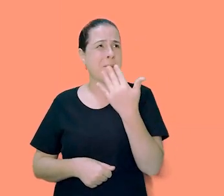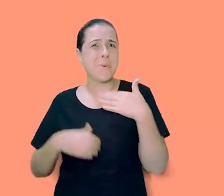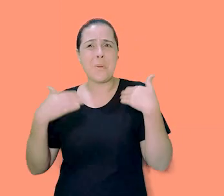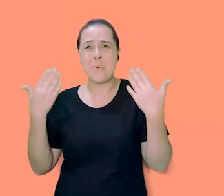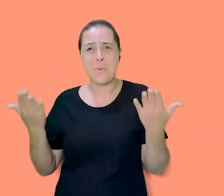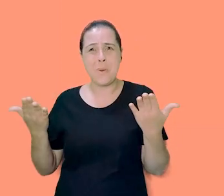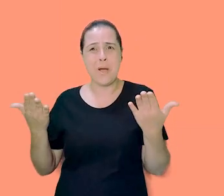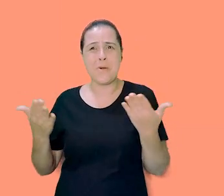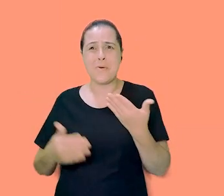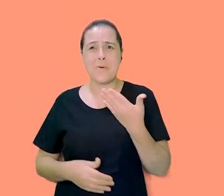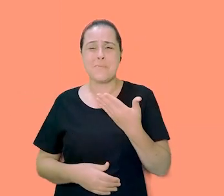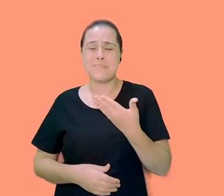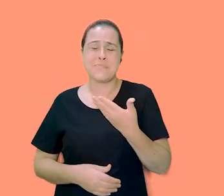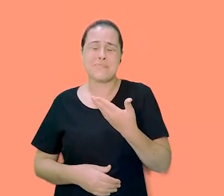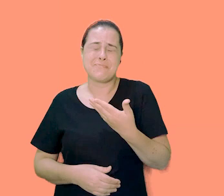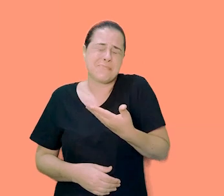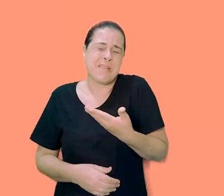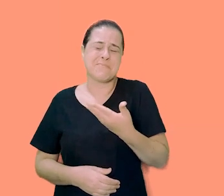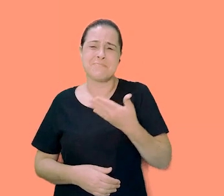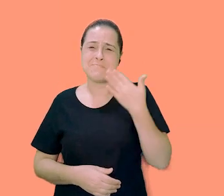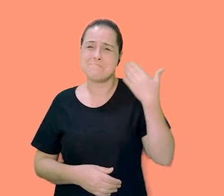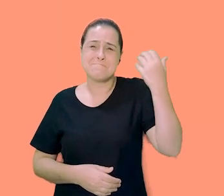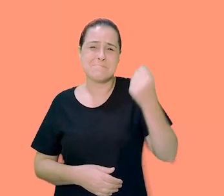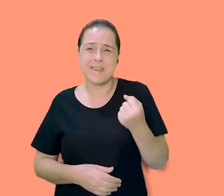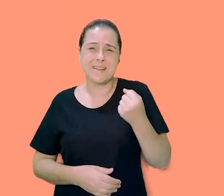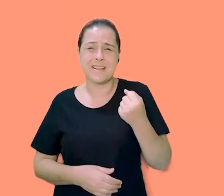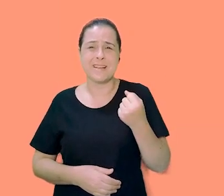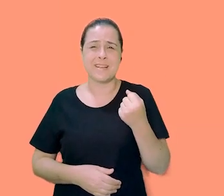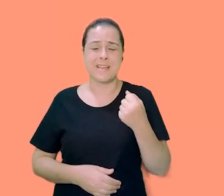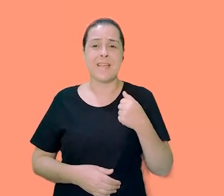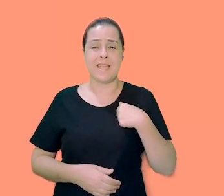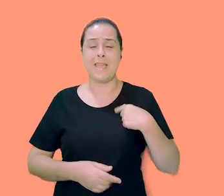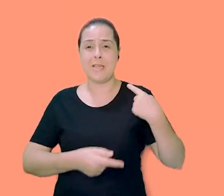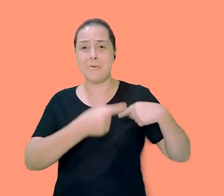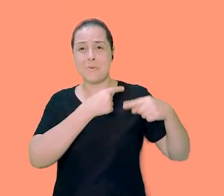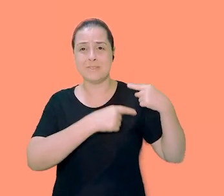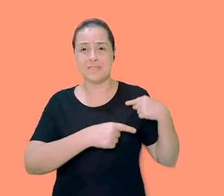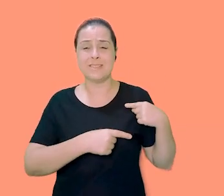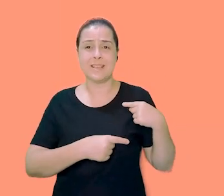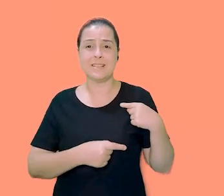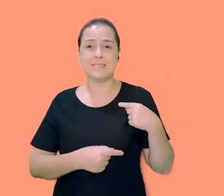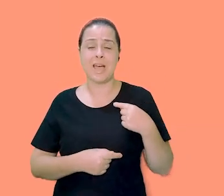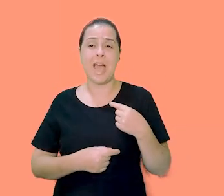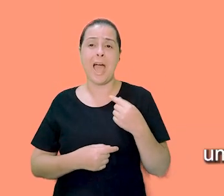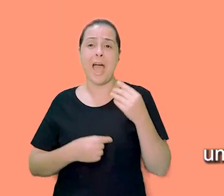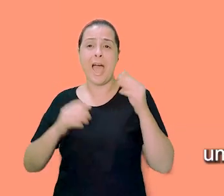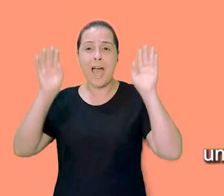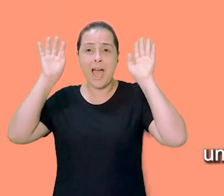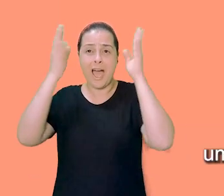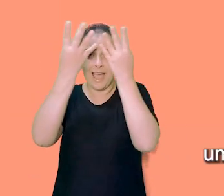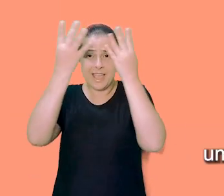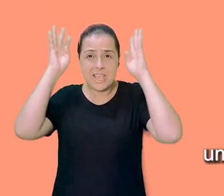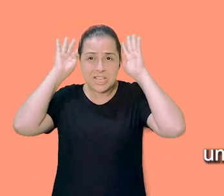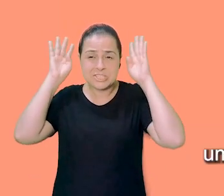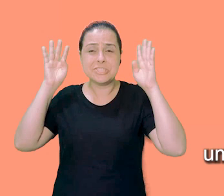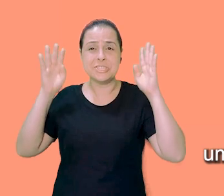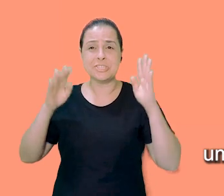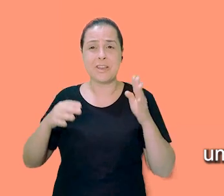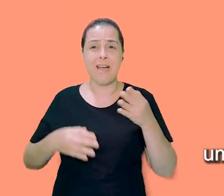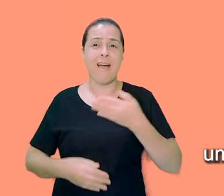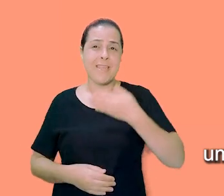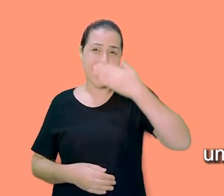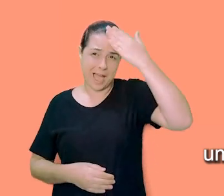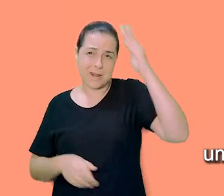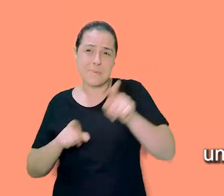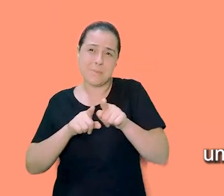que eu falo, me falam para falar branca, mas eu tenho ascendência indígena também, árabe, então assim, eu tenho uma pele um pouquinho mais